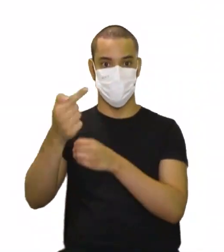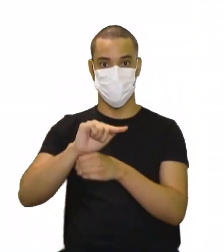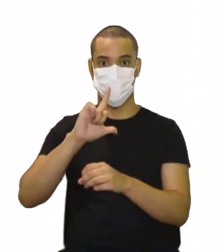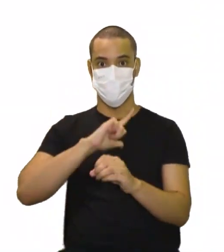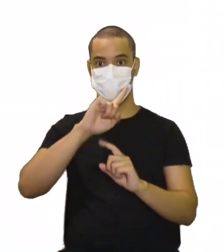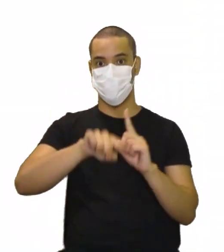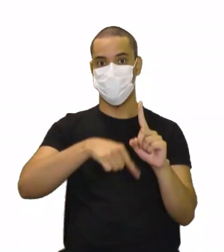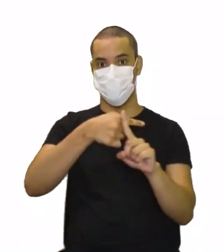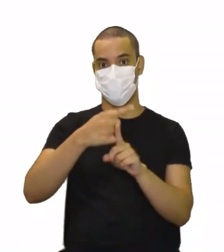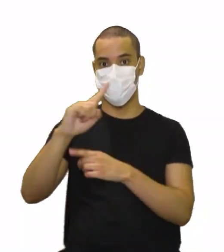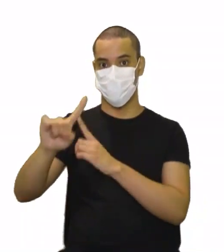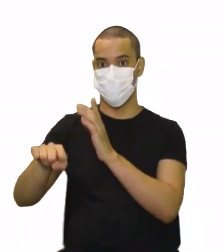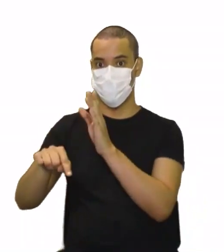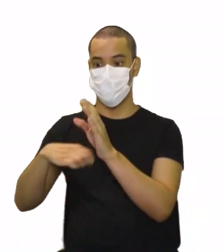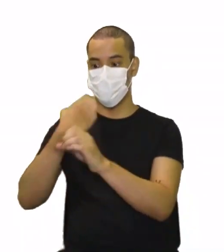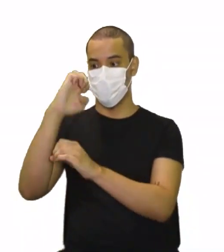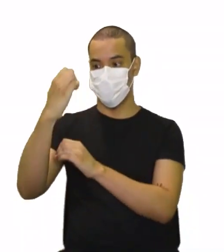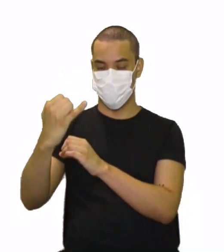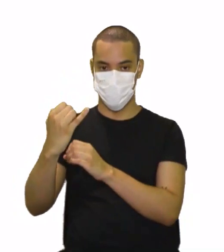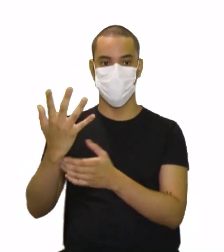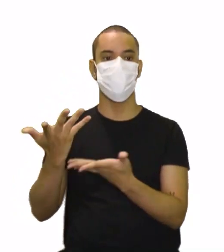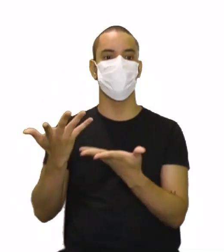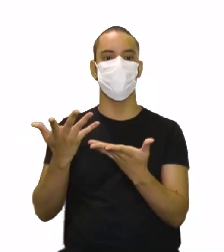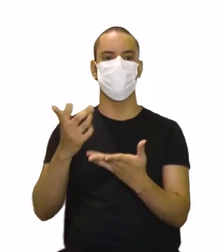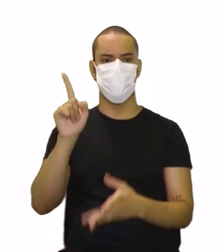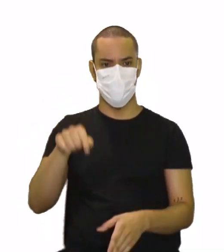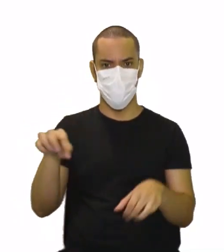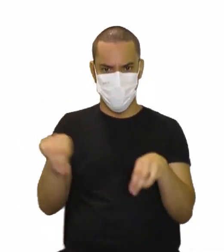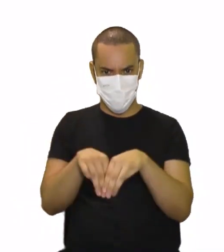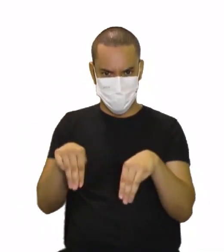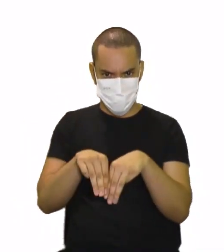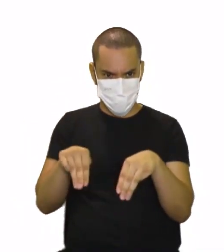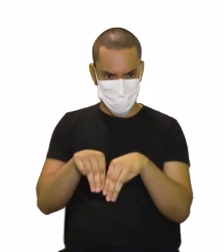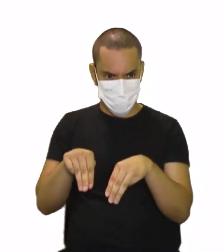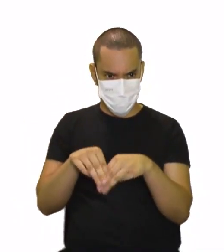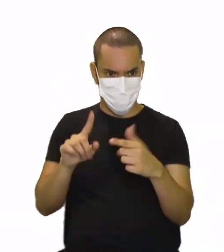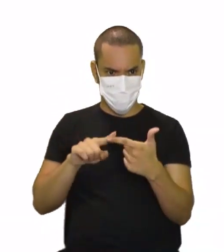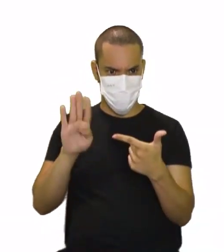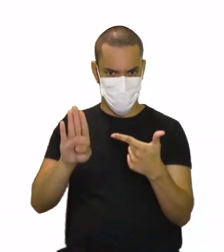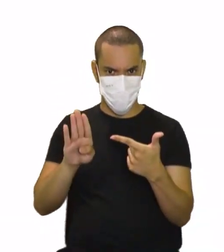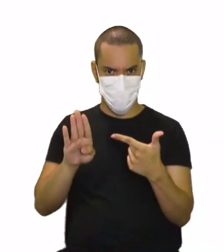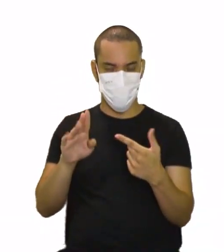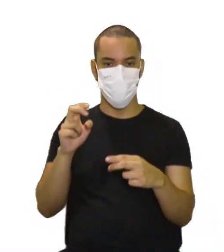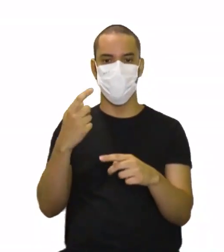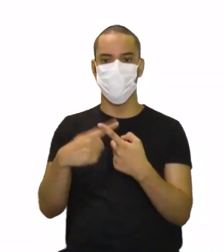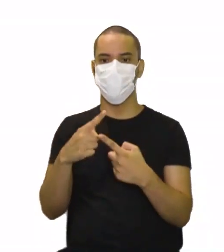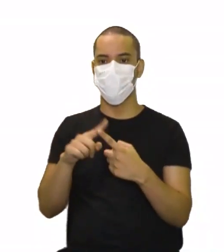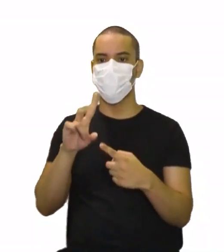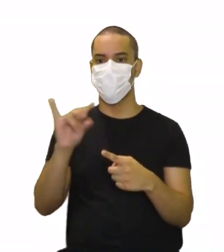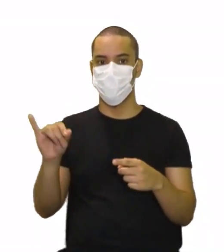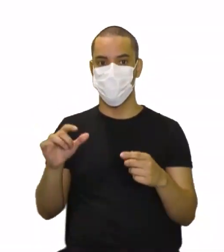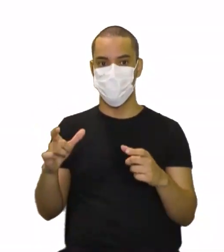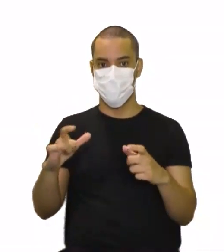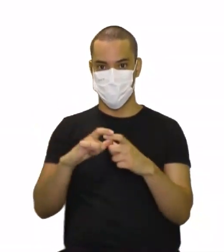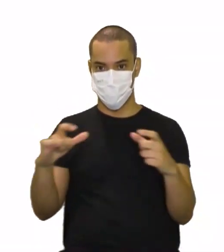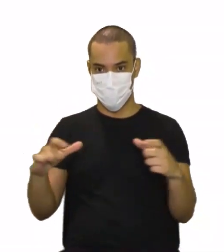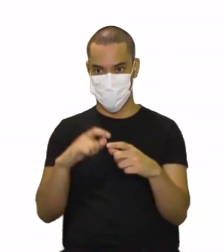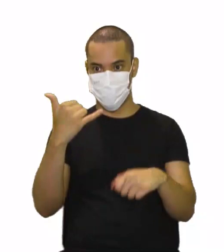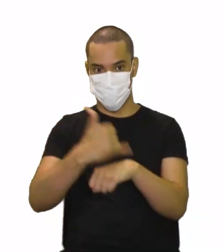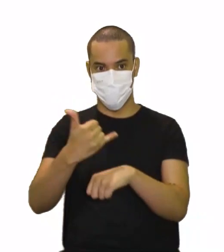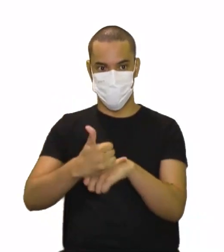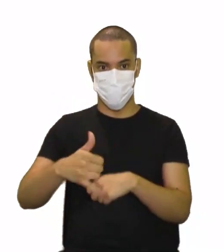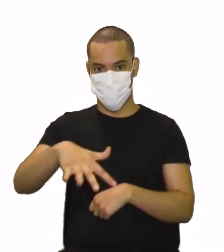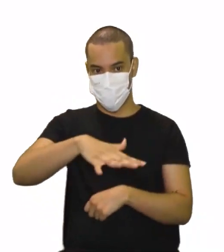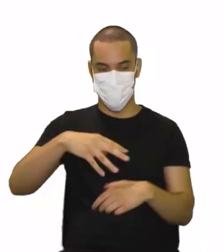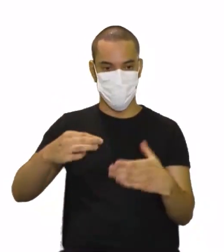nêutrons. Uma força magnética, será que é gerada uma força magnética quando você move uma barra metálica em um